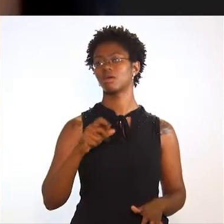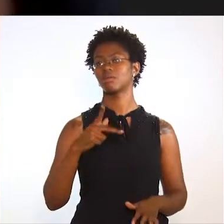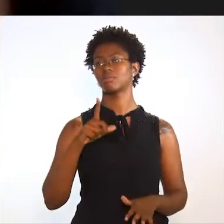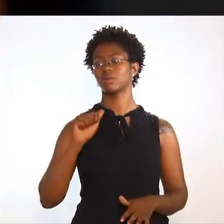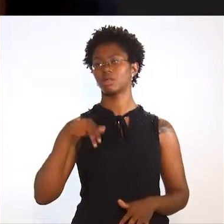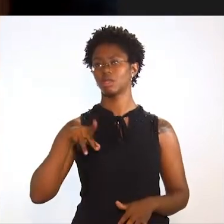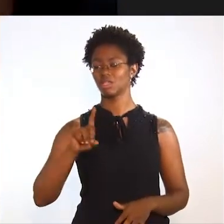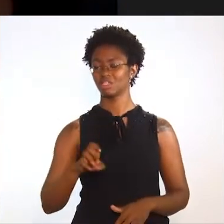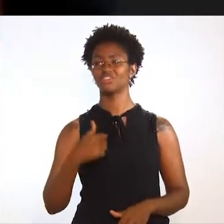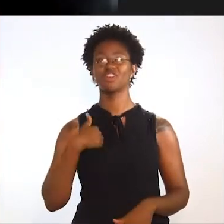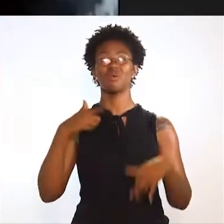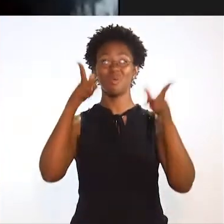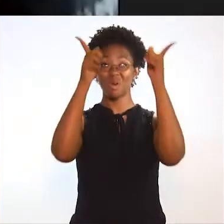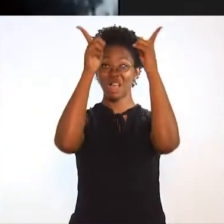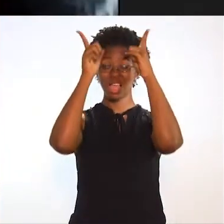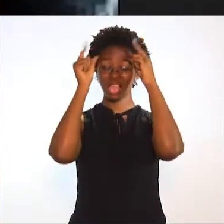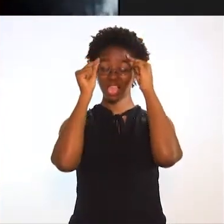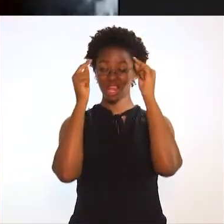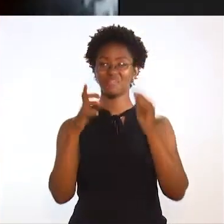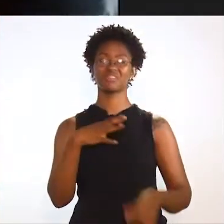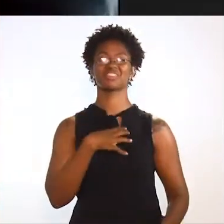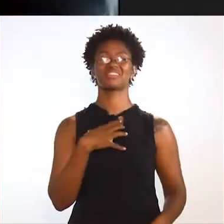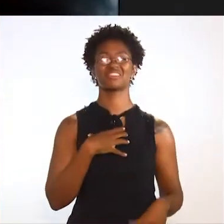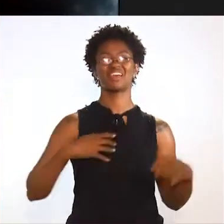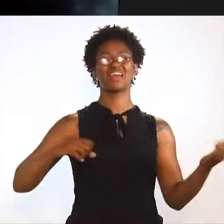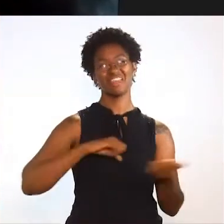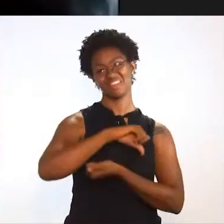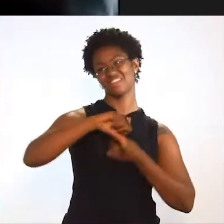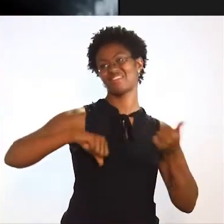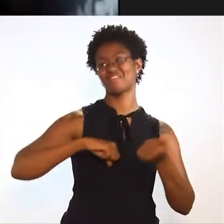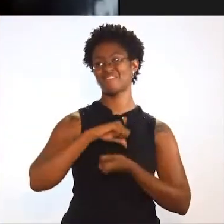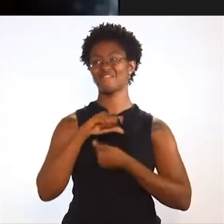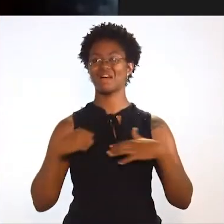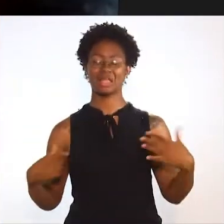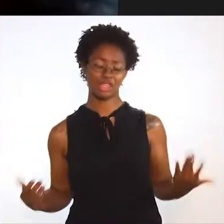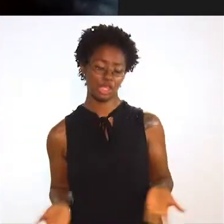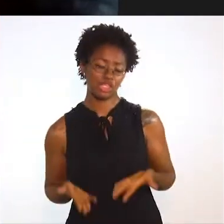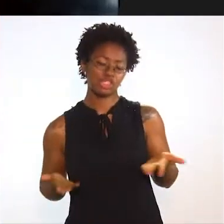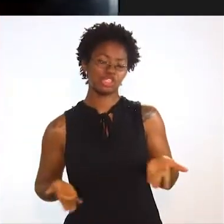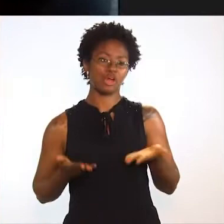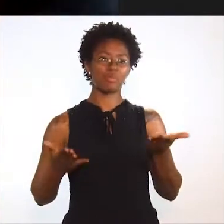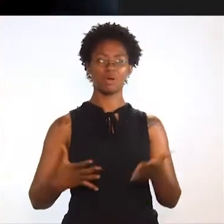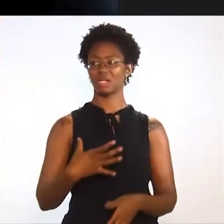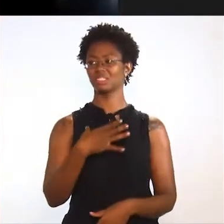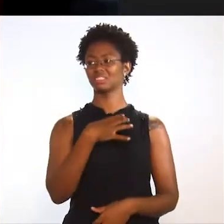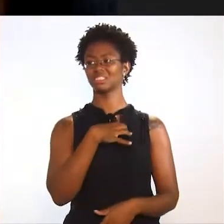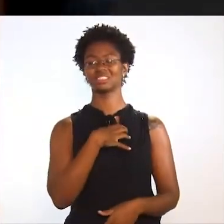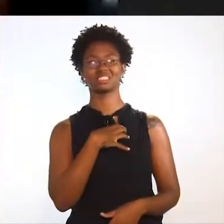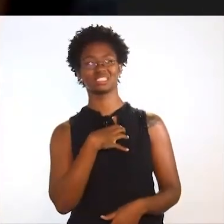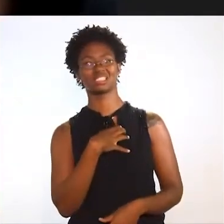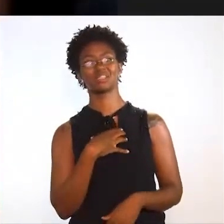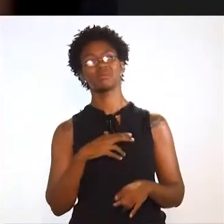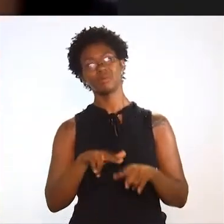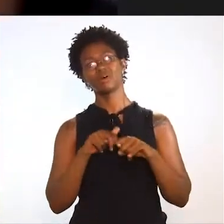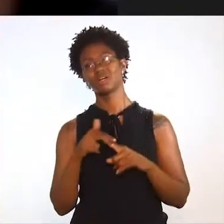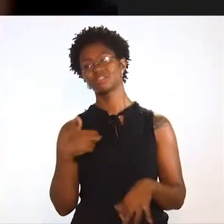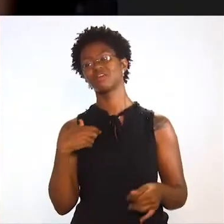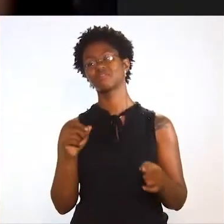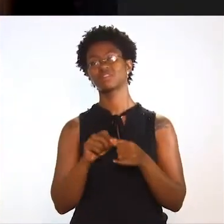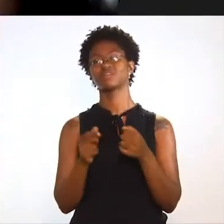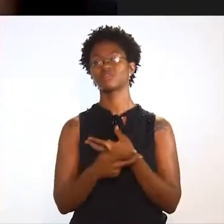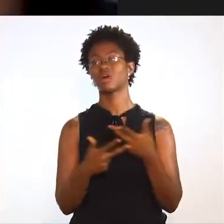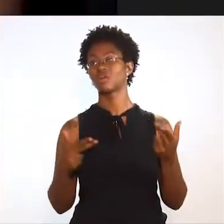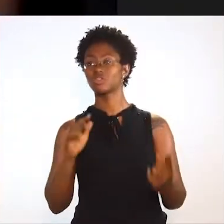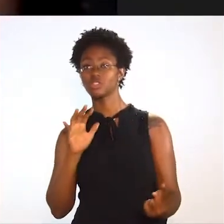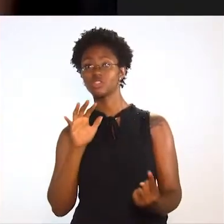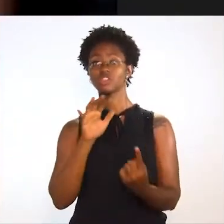Asplande, eu me senti aliviada, renovada, motivada, porque eu estava fazendo algo